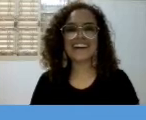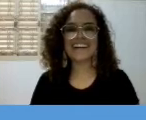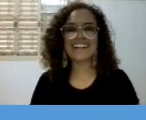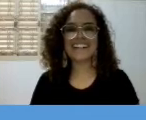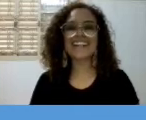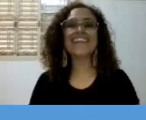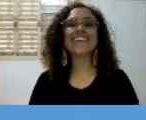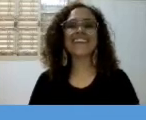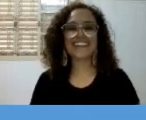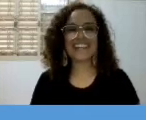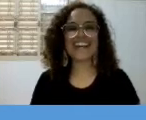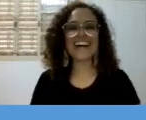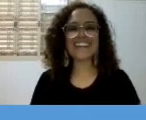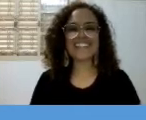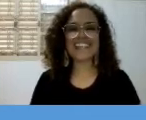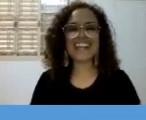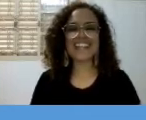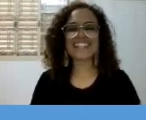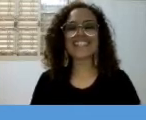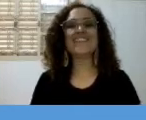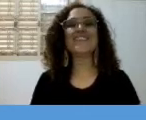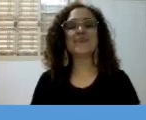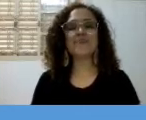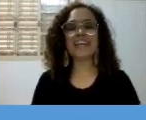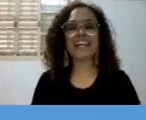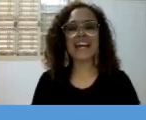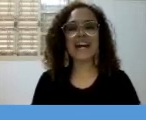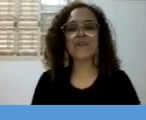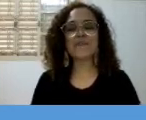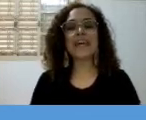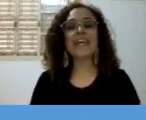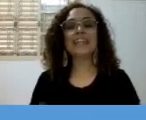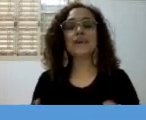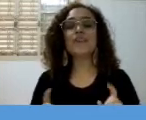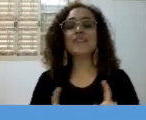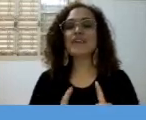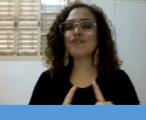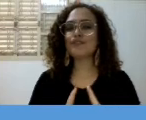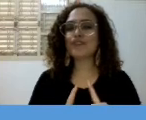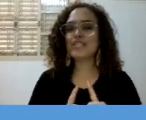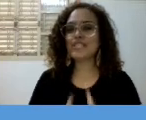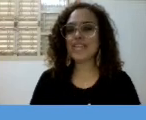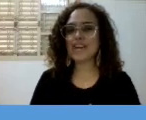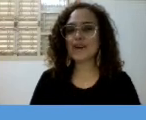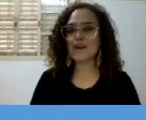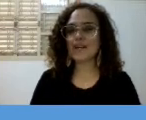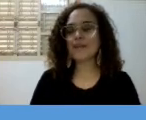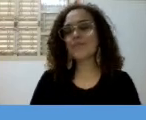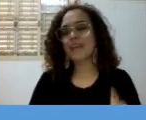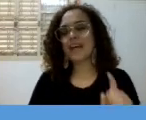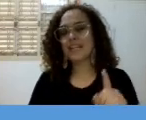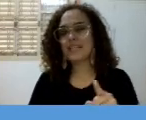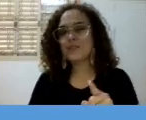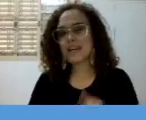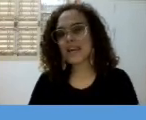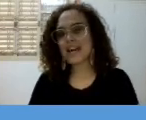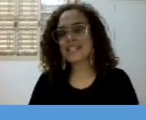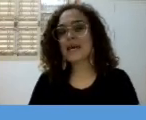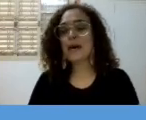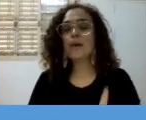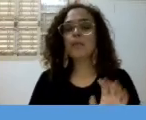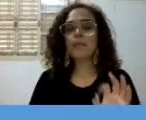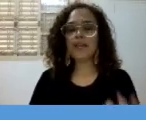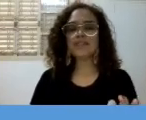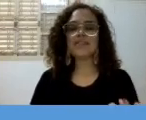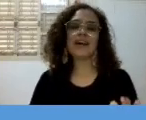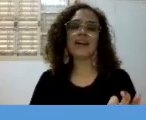sereia. Ficou legal, né, gente? Ficou bem legal. Então, eu desafio você agora, aí na sua